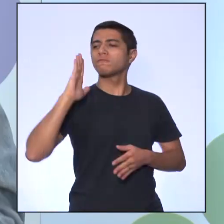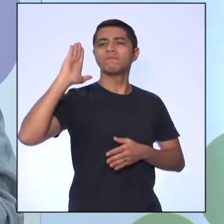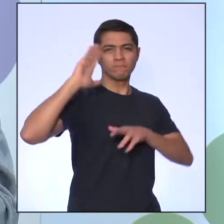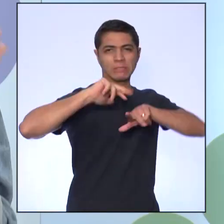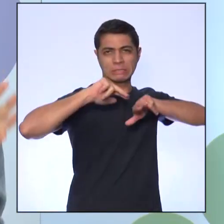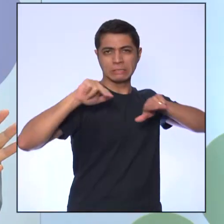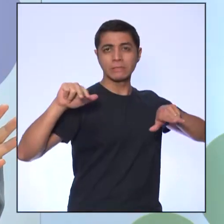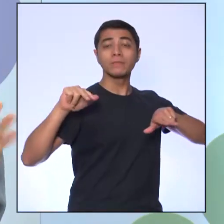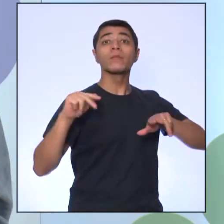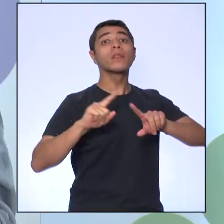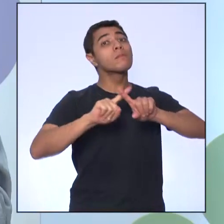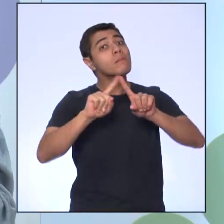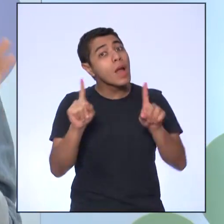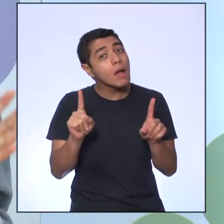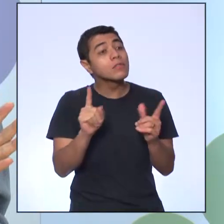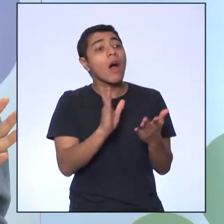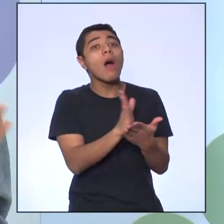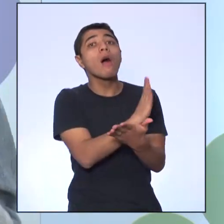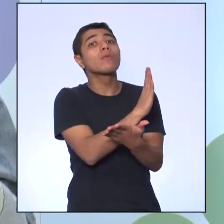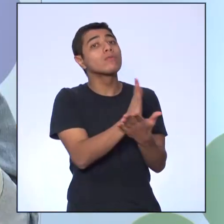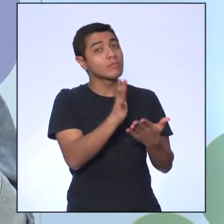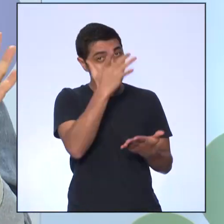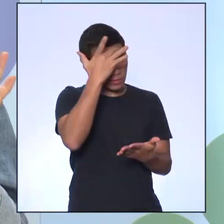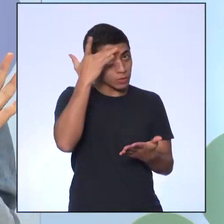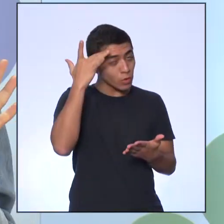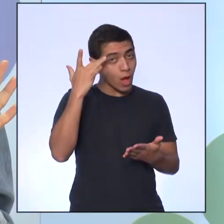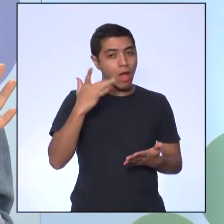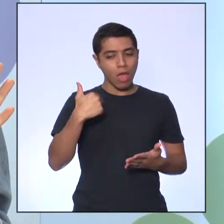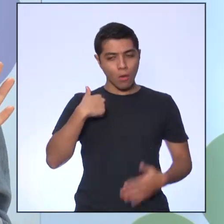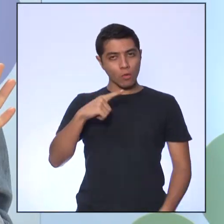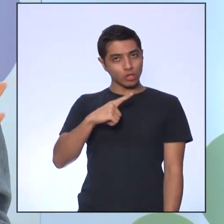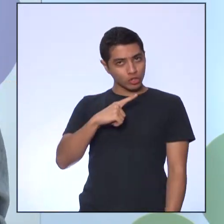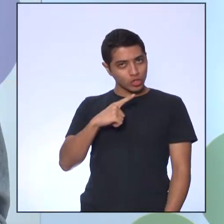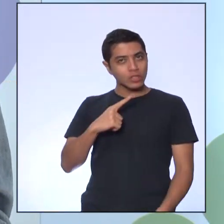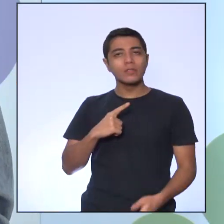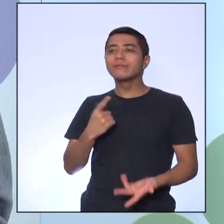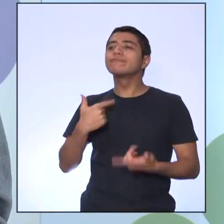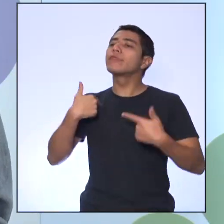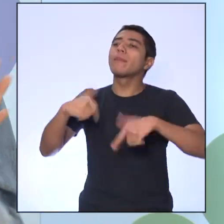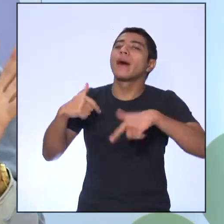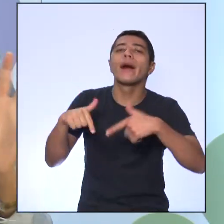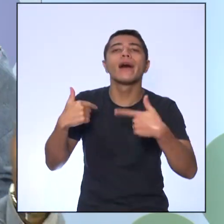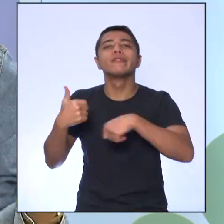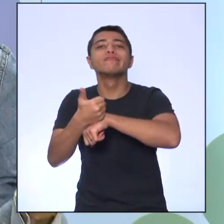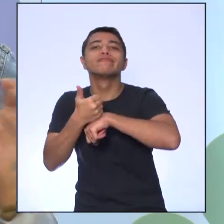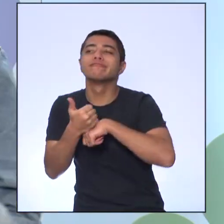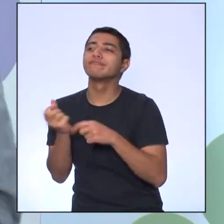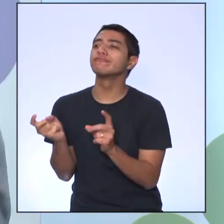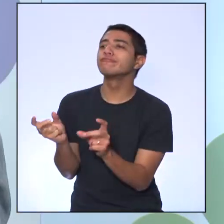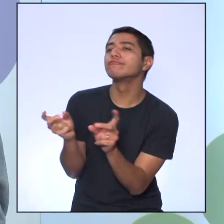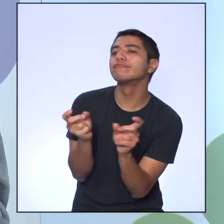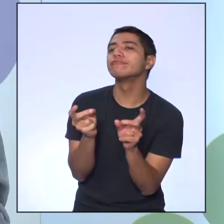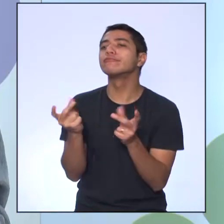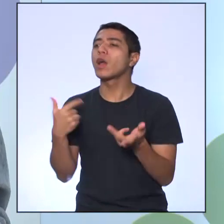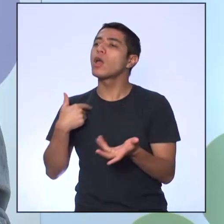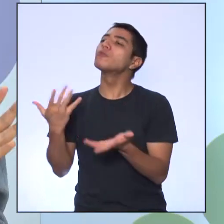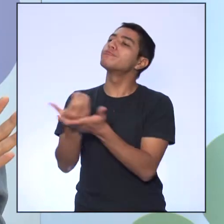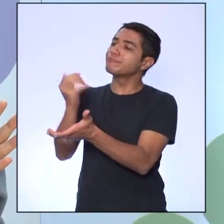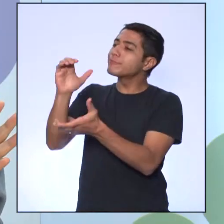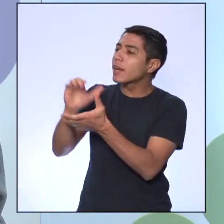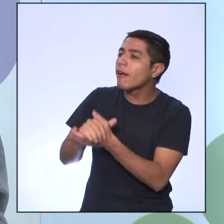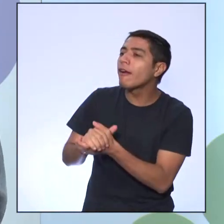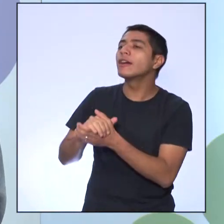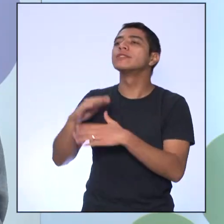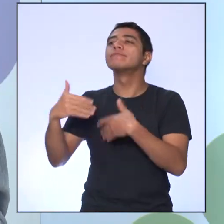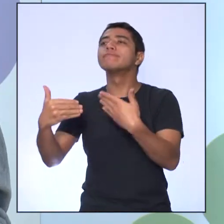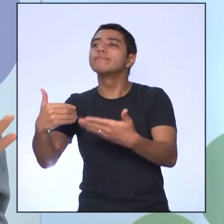comerciante, casar, ter filhos, e aí num determinado momento da vida ele resolve entrar para o clero, ele resolve ser um